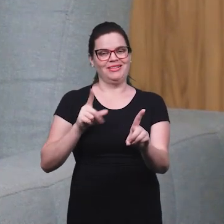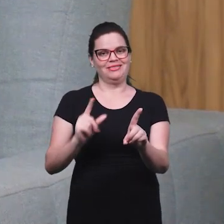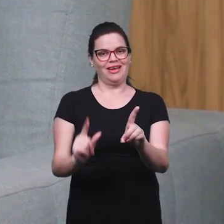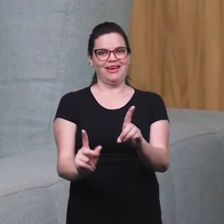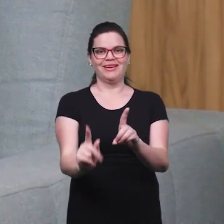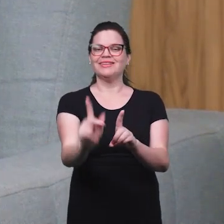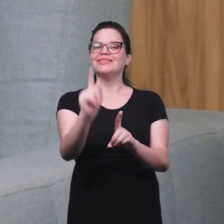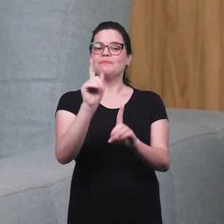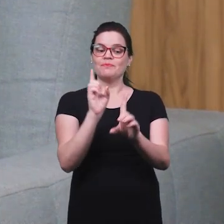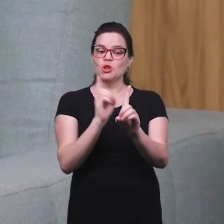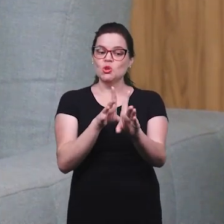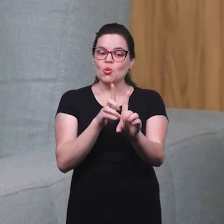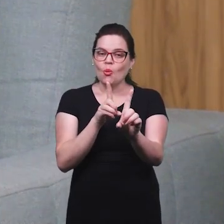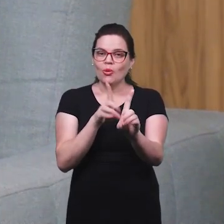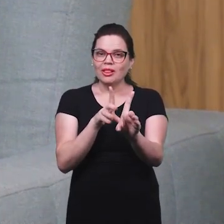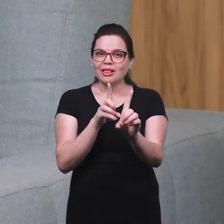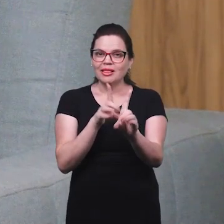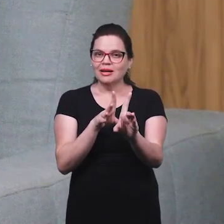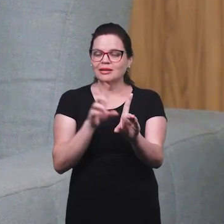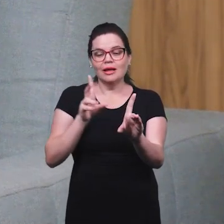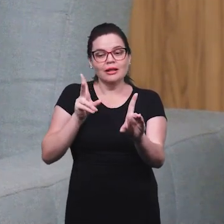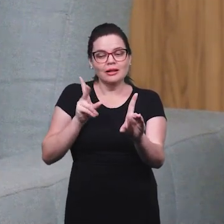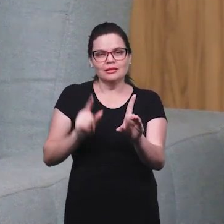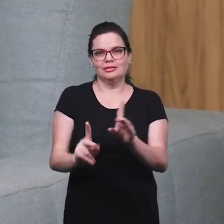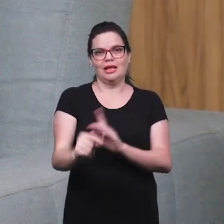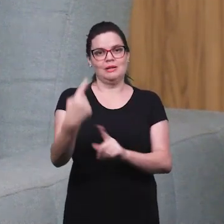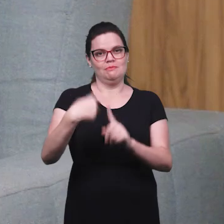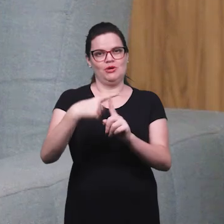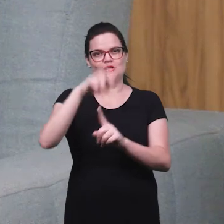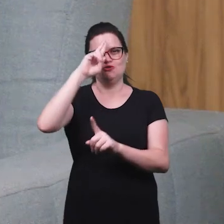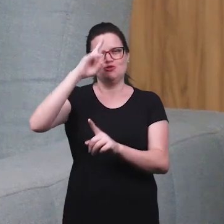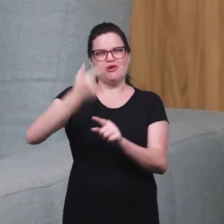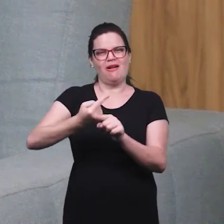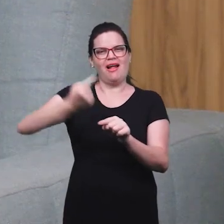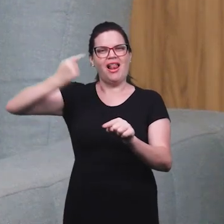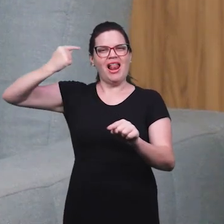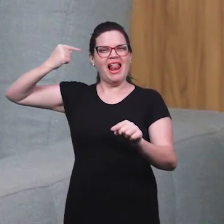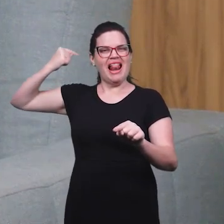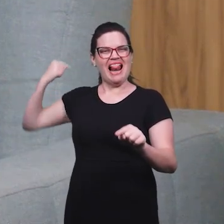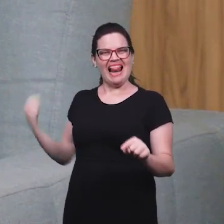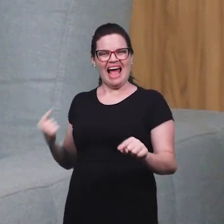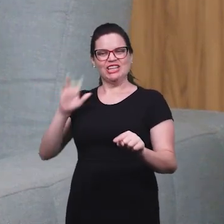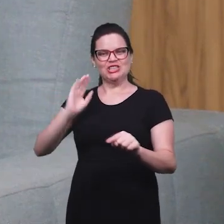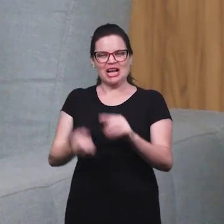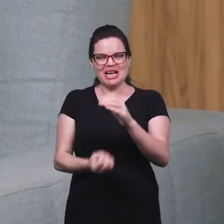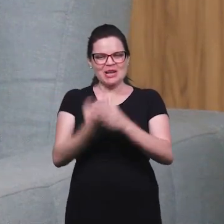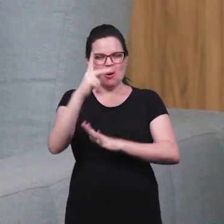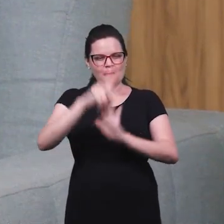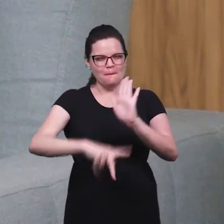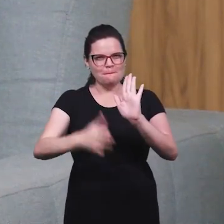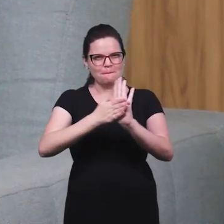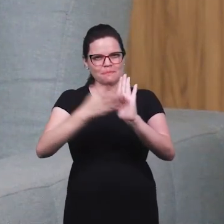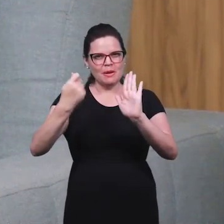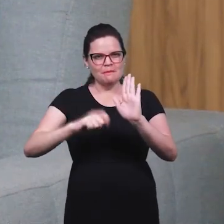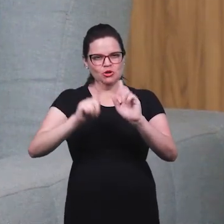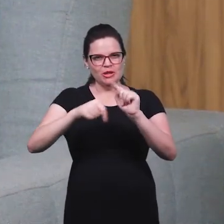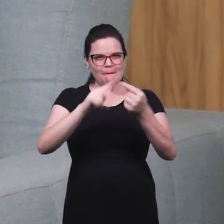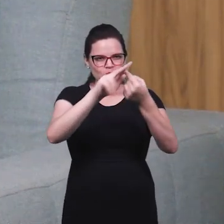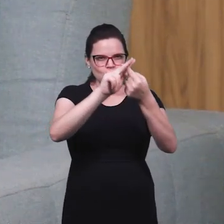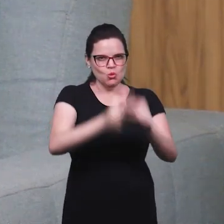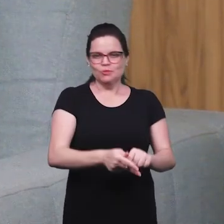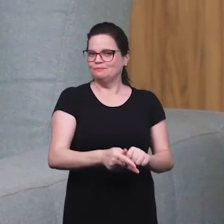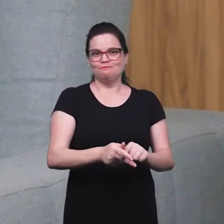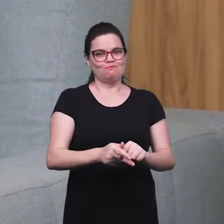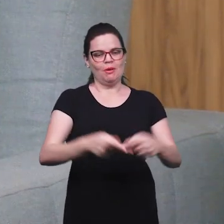A doutrina, ela, desde quando o Senhor estabeleceu a sua palavra, ele nunca precisou fazer ajustes. A gente sempre fala